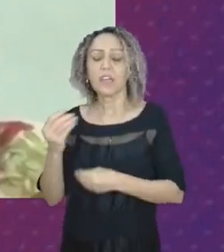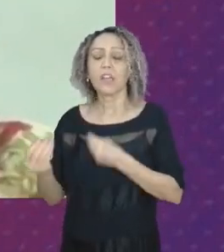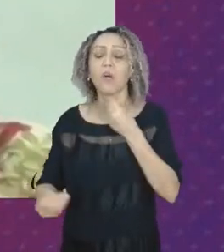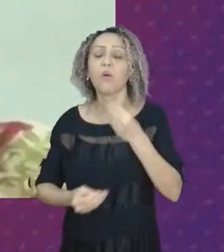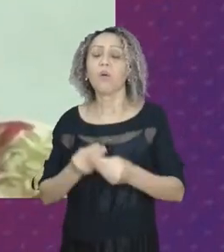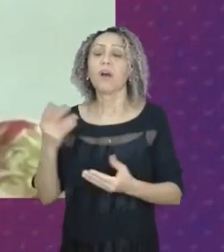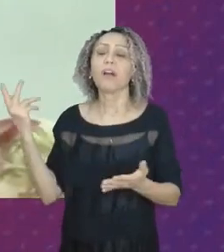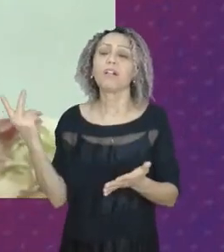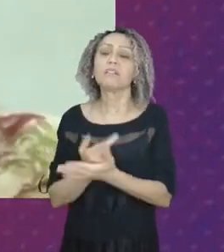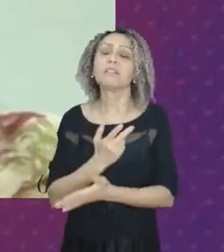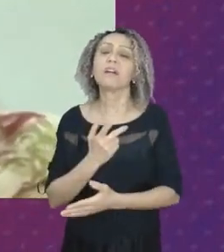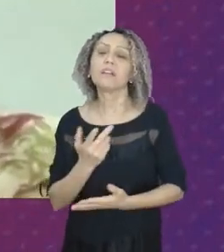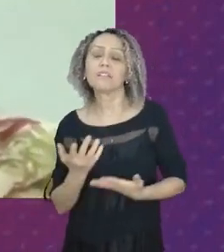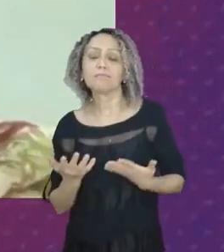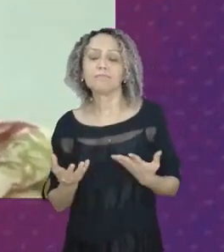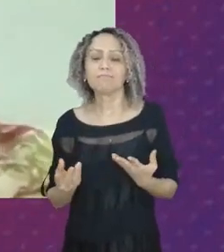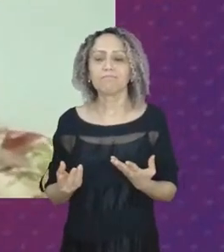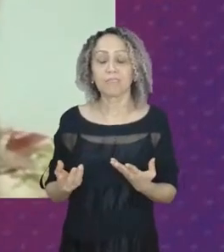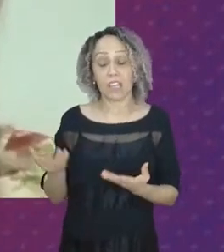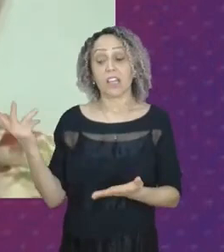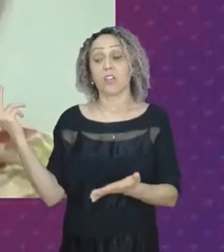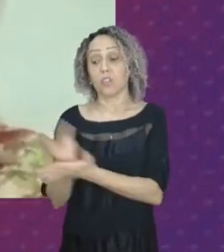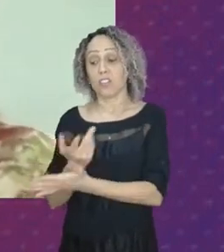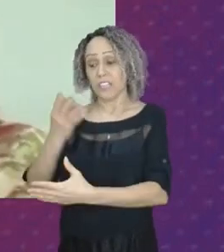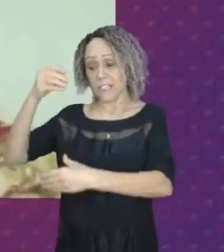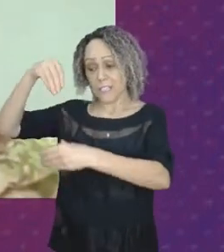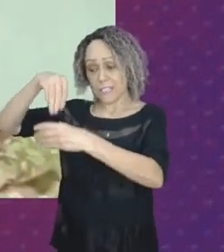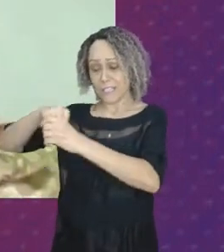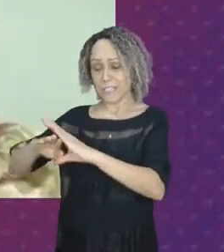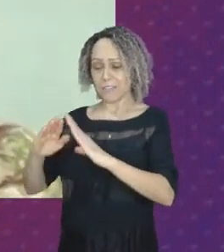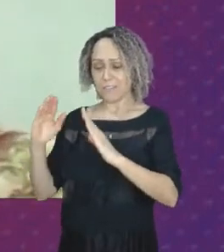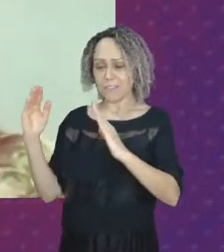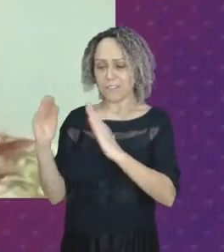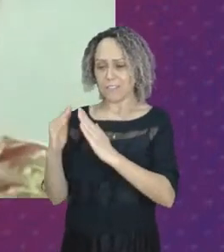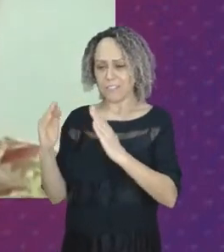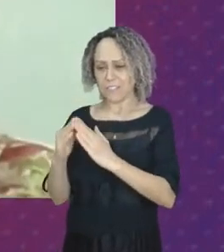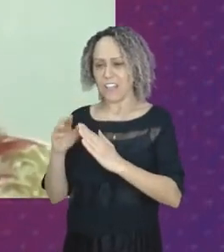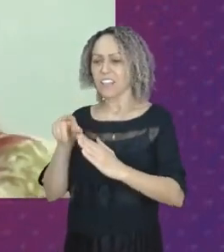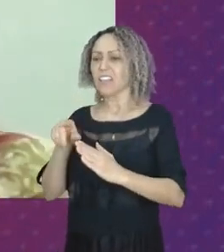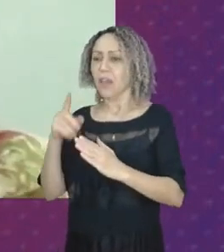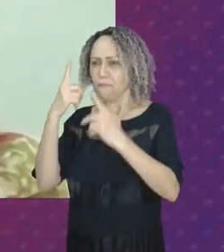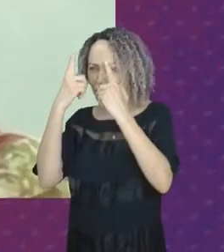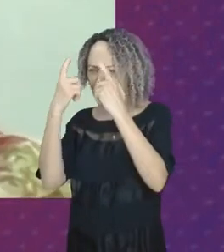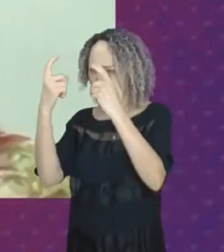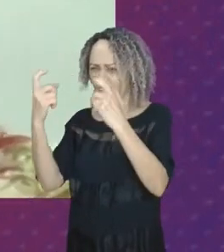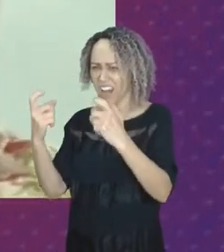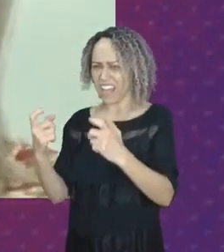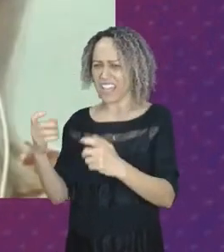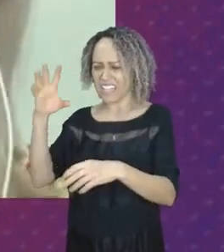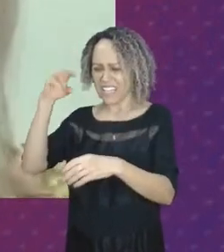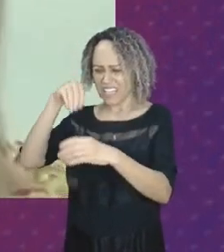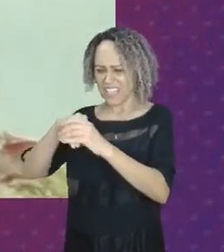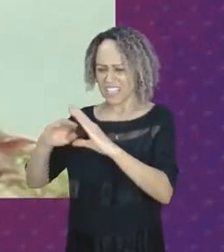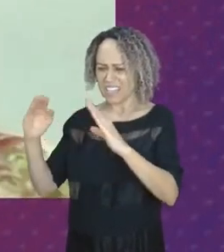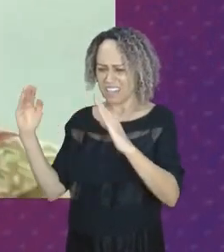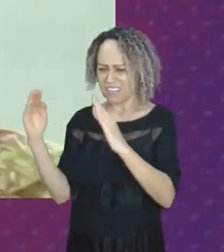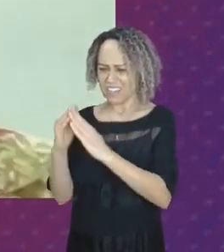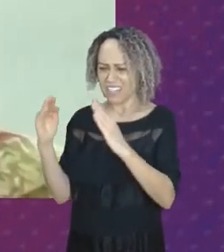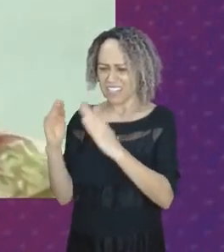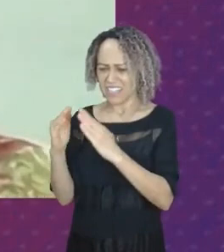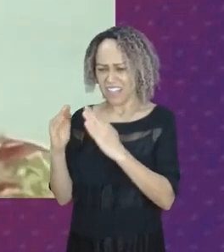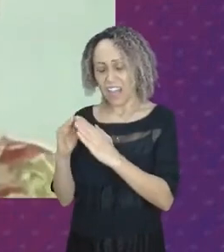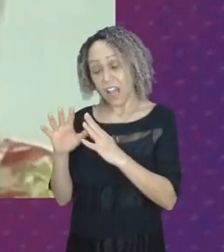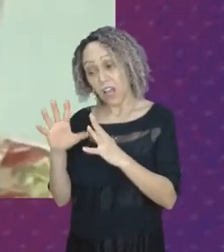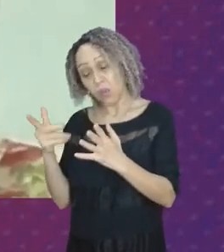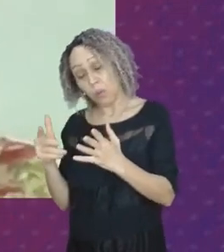acontecem tanto dentro de casa, a chamada violência doméstica praticada dentro de casa ou